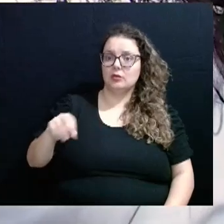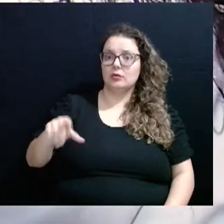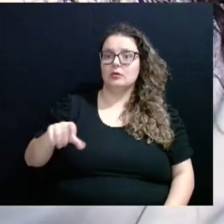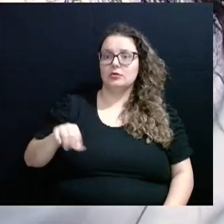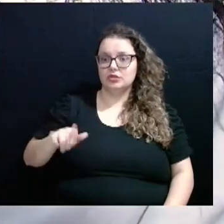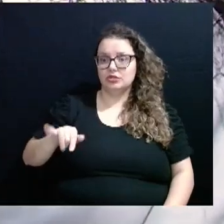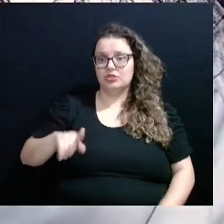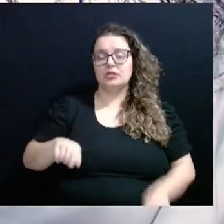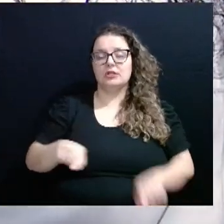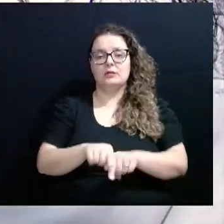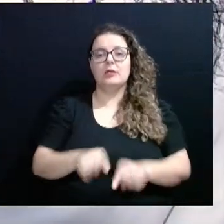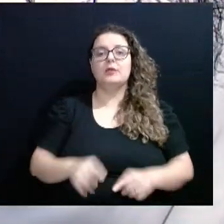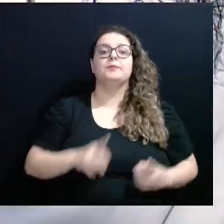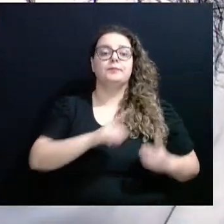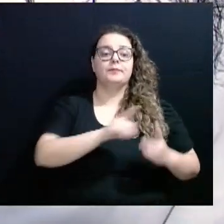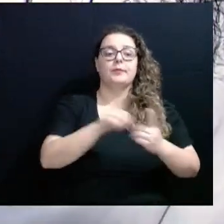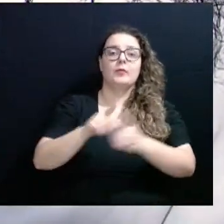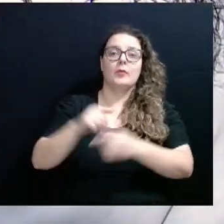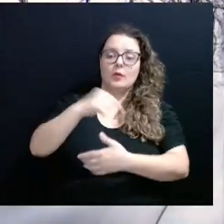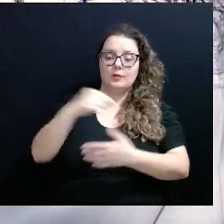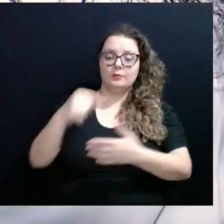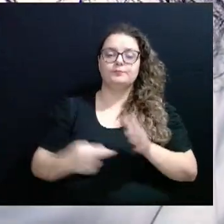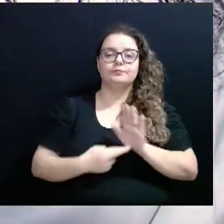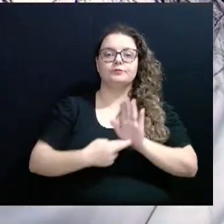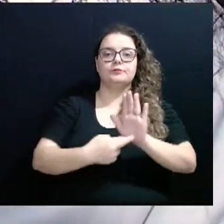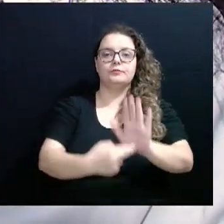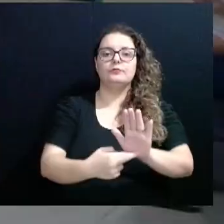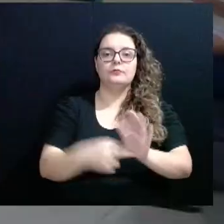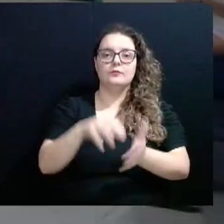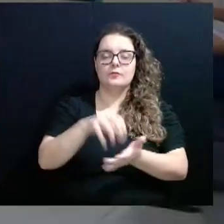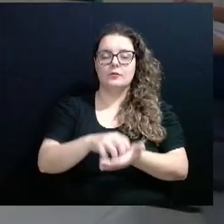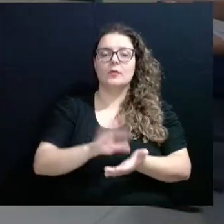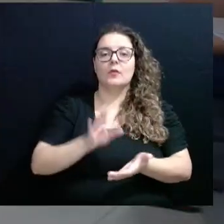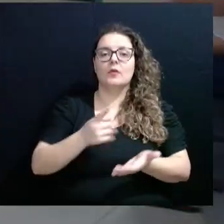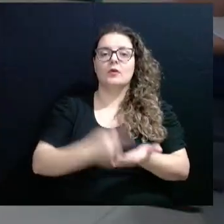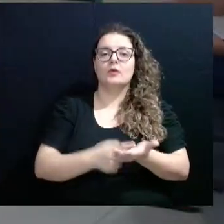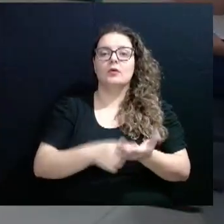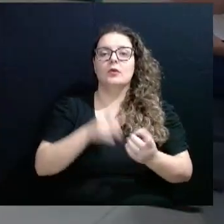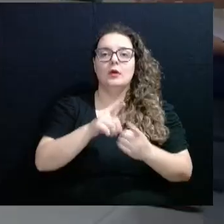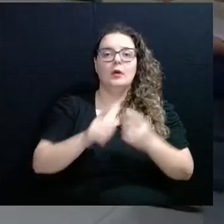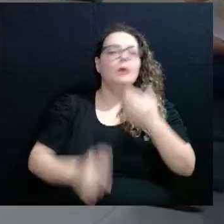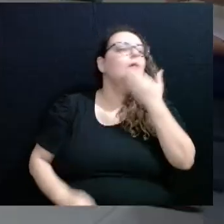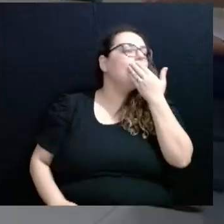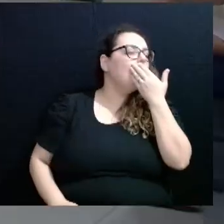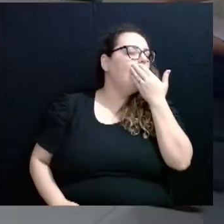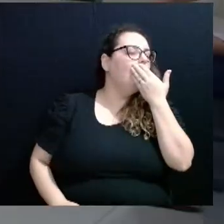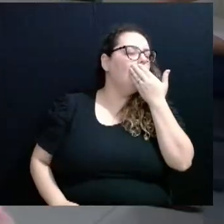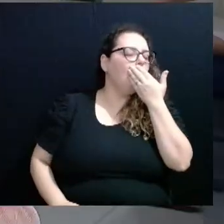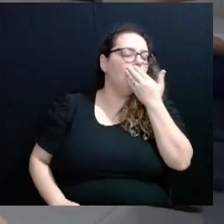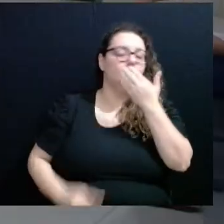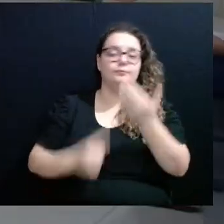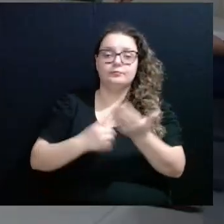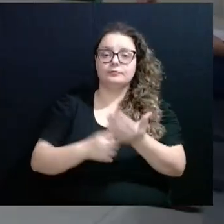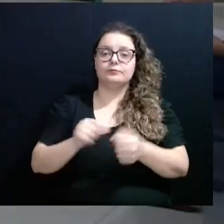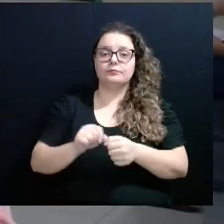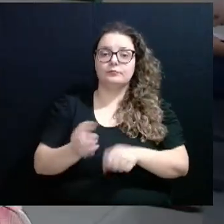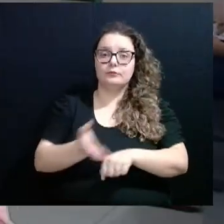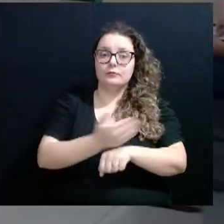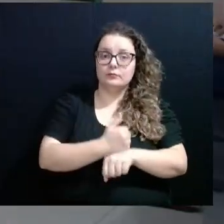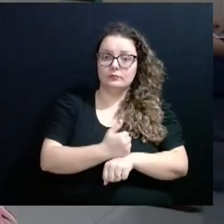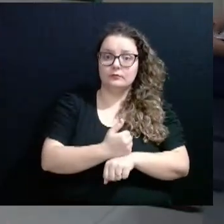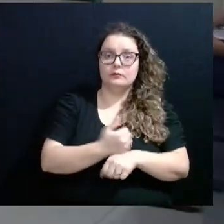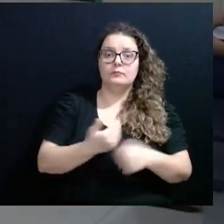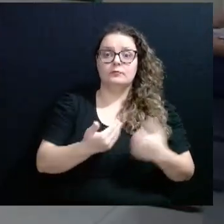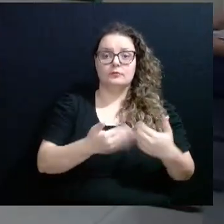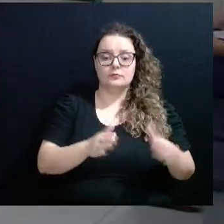pelo Centro de Referência já estavam com consultas agendadas. As agendas já estão feitas, e elas vão sendo abertas, dentro